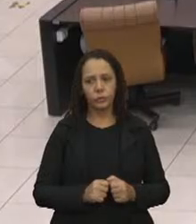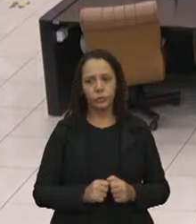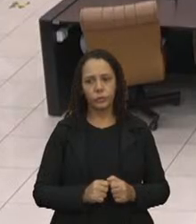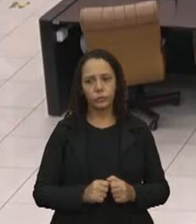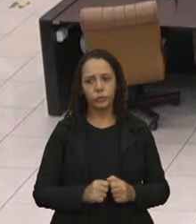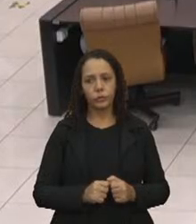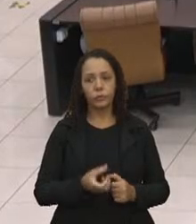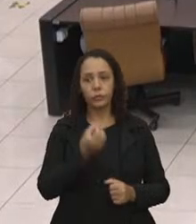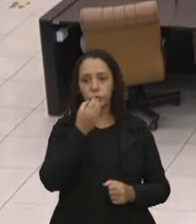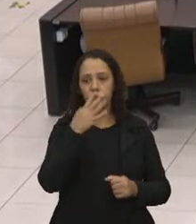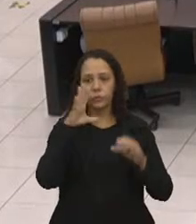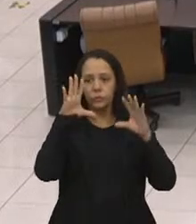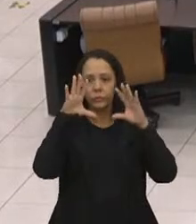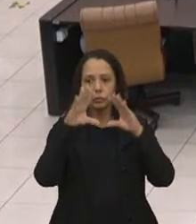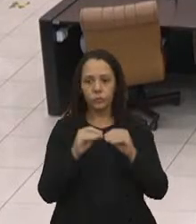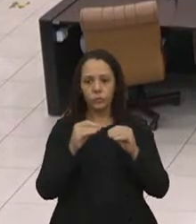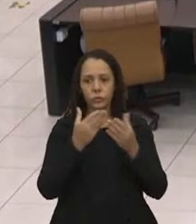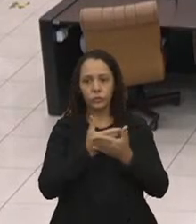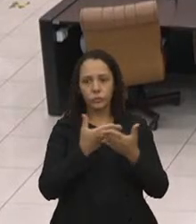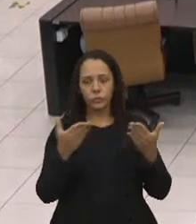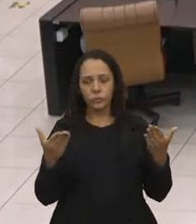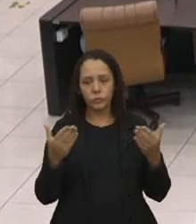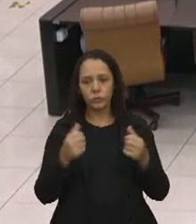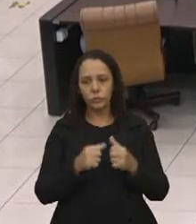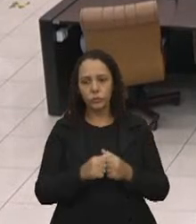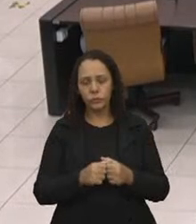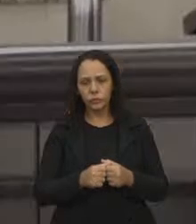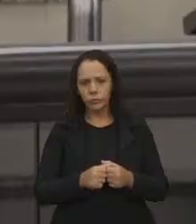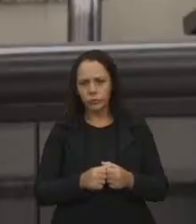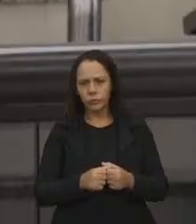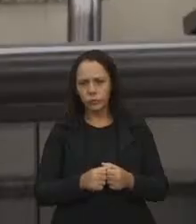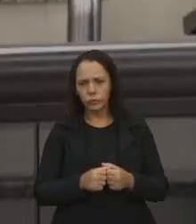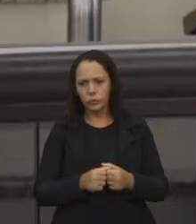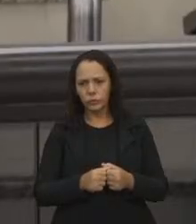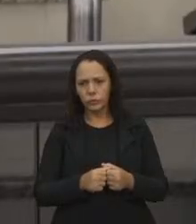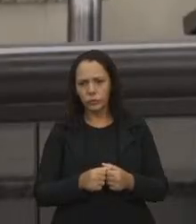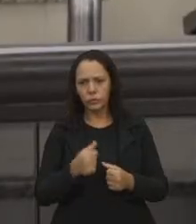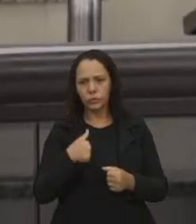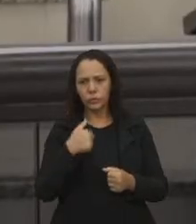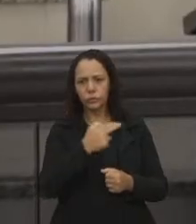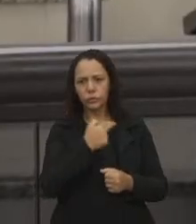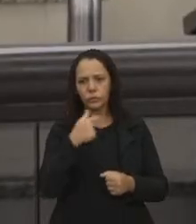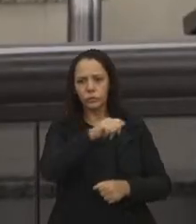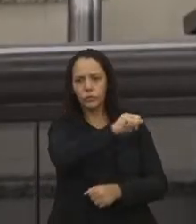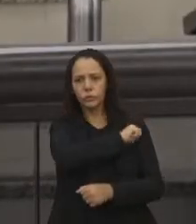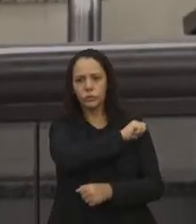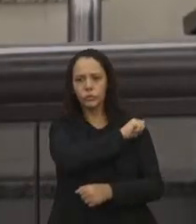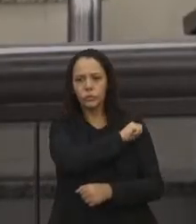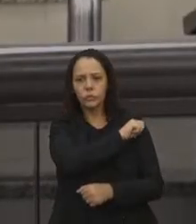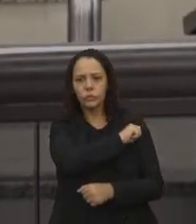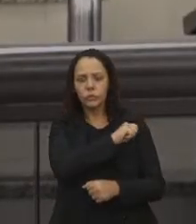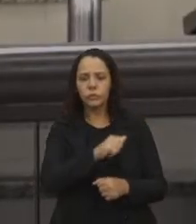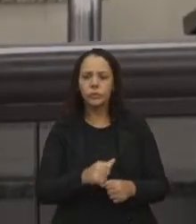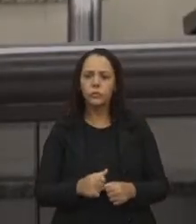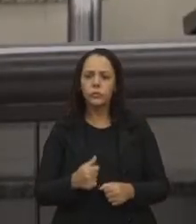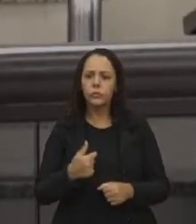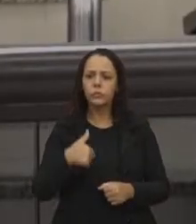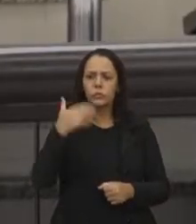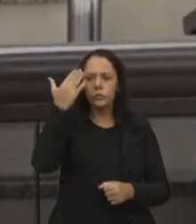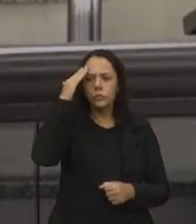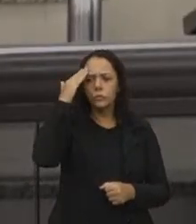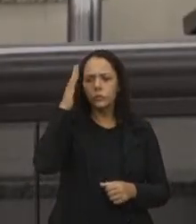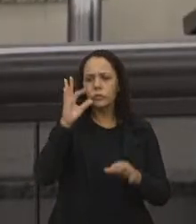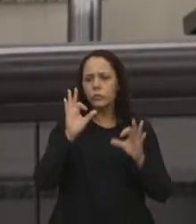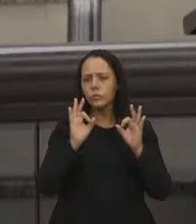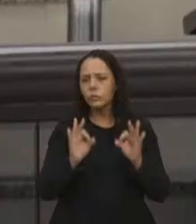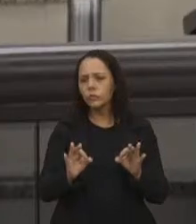Boa noite a todos aqui presentes. Não estou só representando o vereador Daniel Mariano, mas como aluna e interesse pessoal também. Eu entendi perfeitamente o que dizer referente à